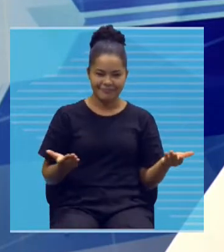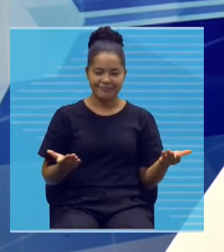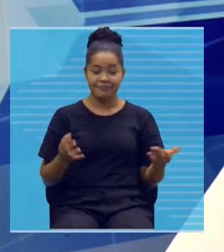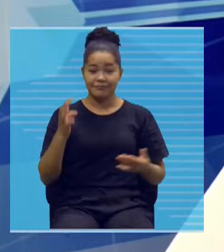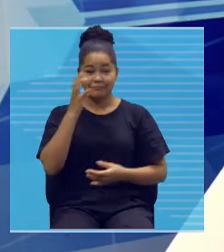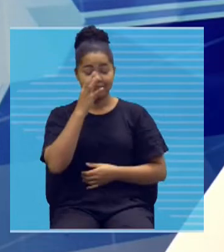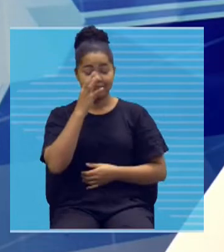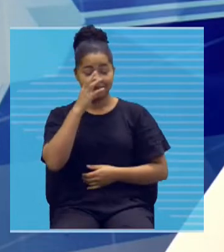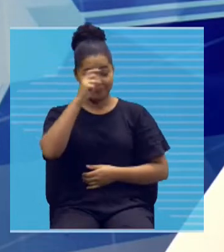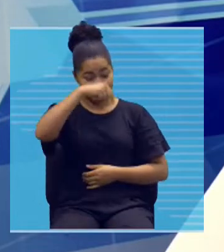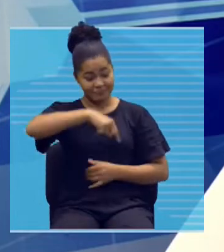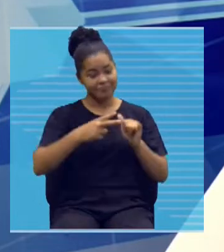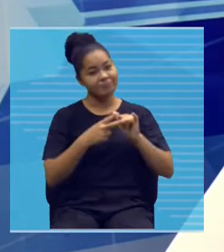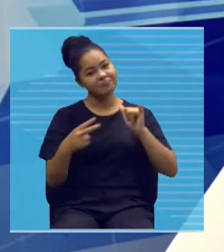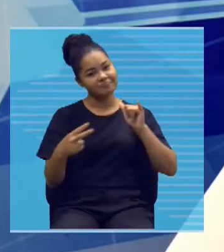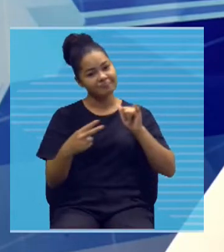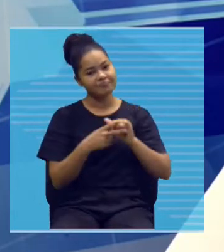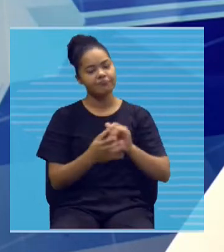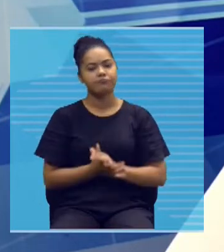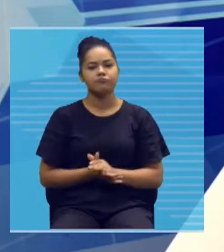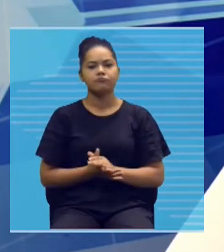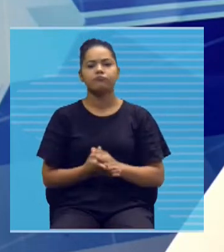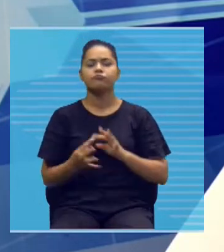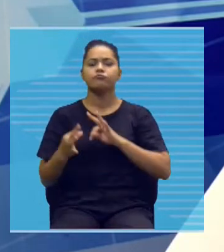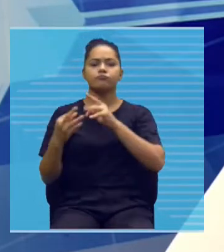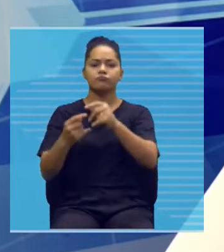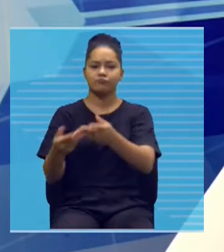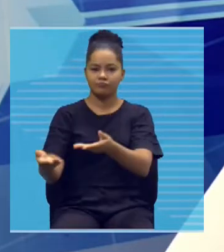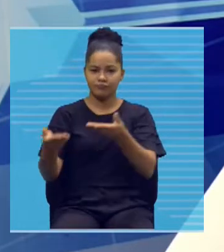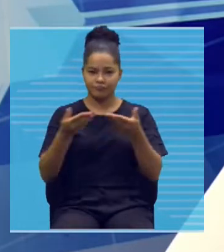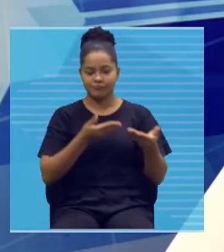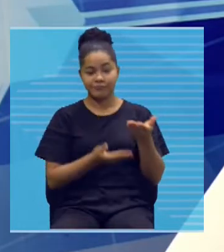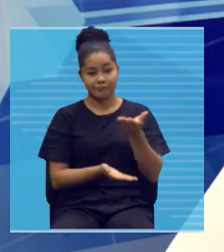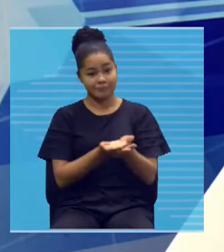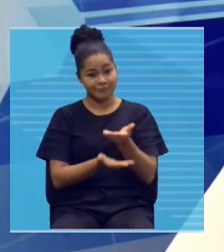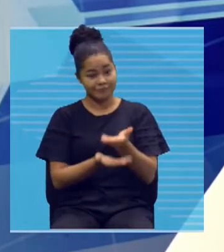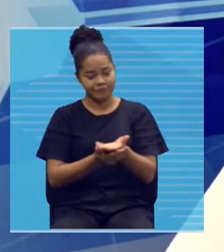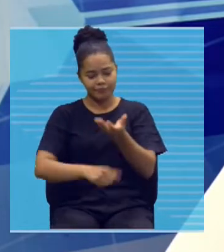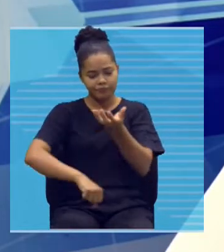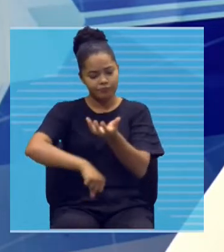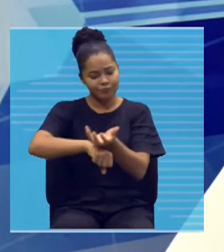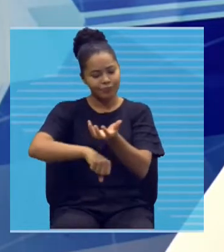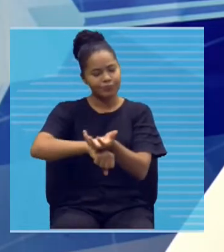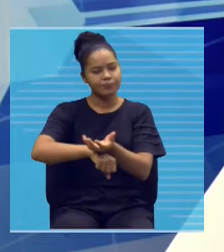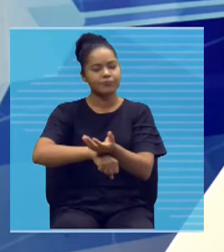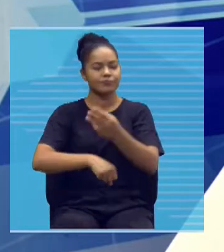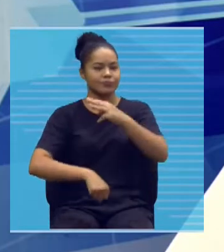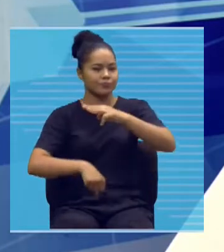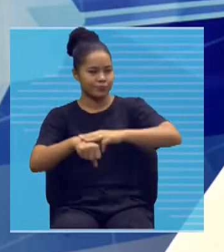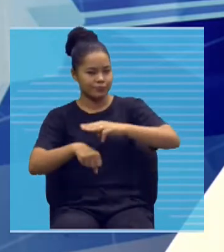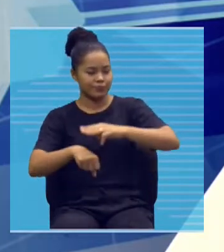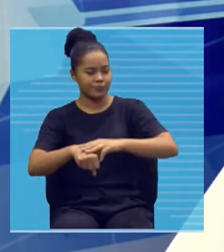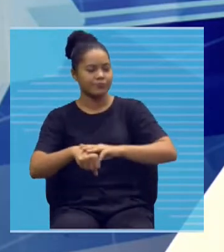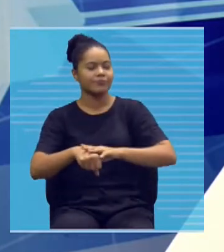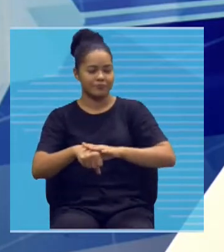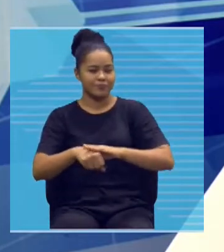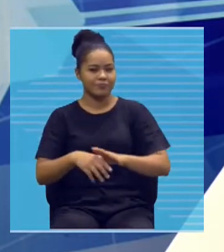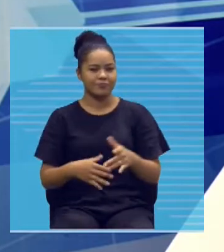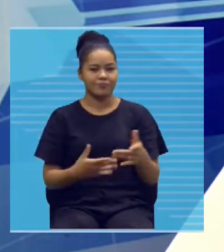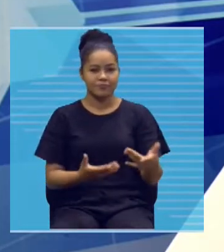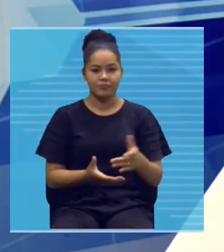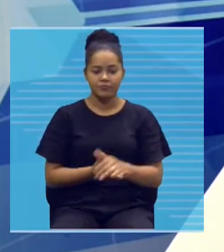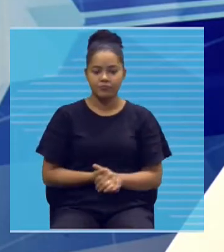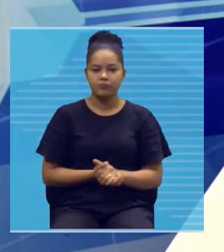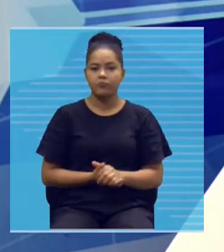a educação sejam bem-vindos a mais uma aula de matemática aí já etapas 7 e hoje a gente conclui Caso haja ainda